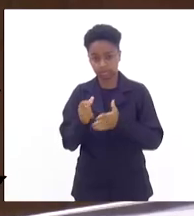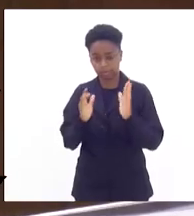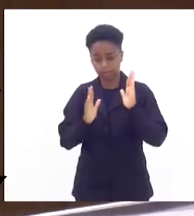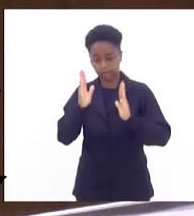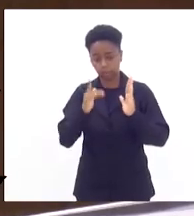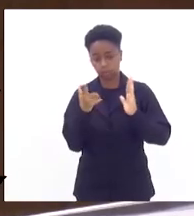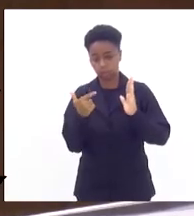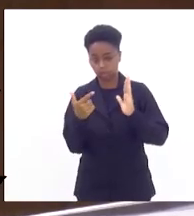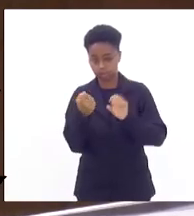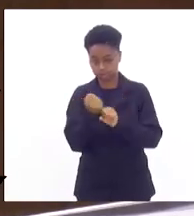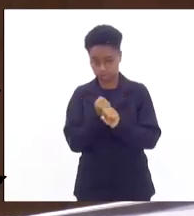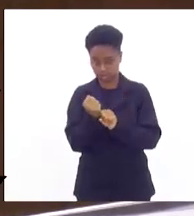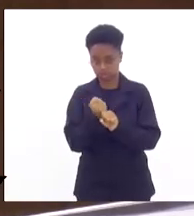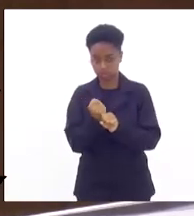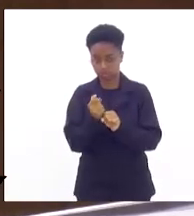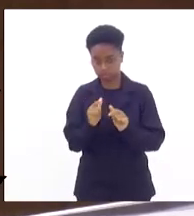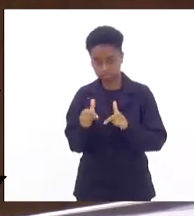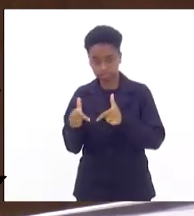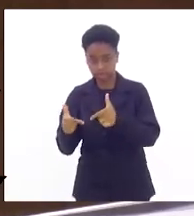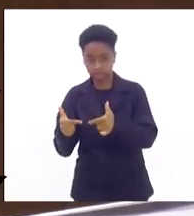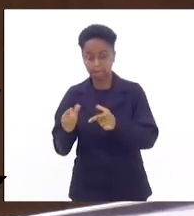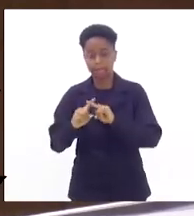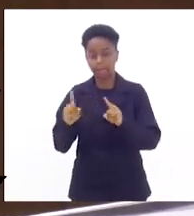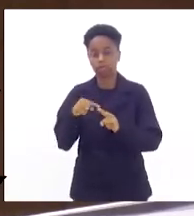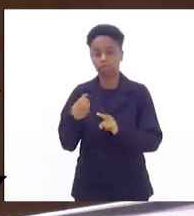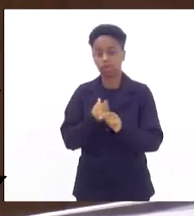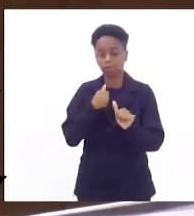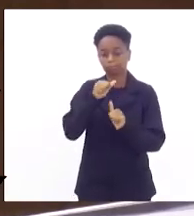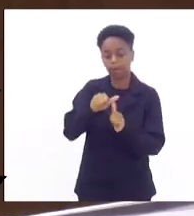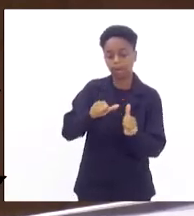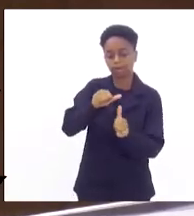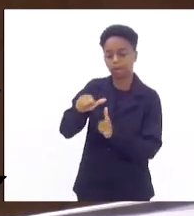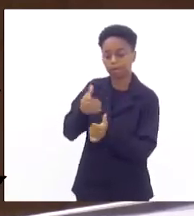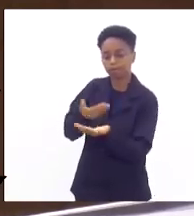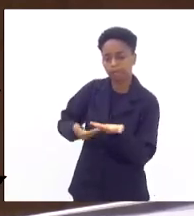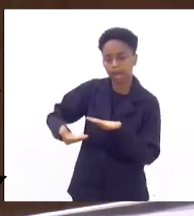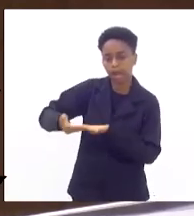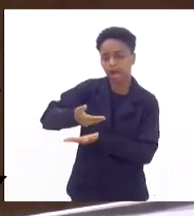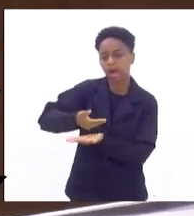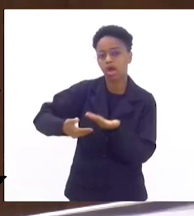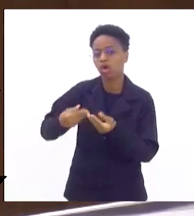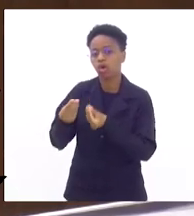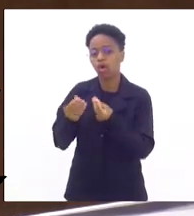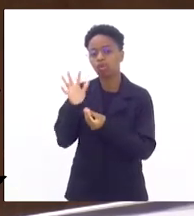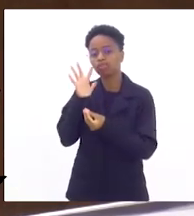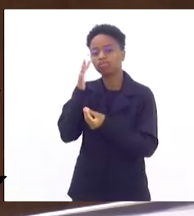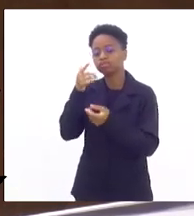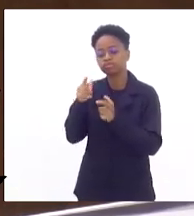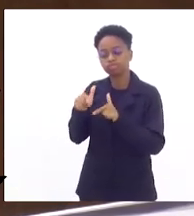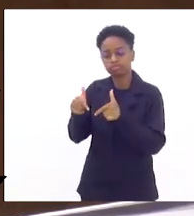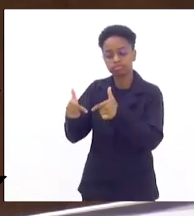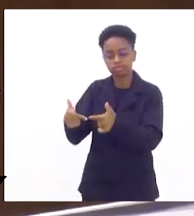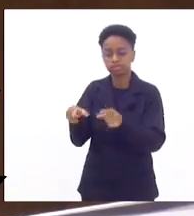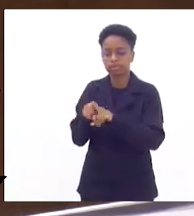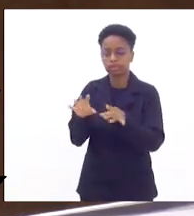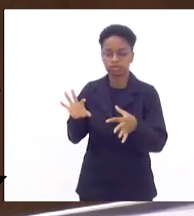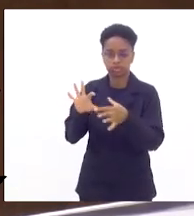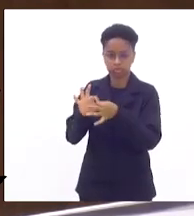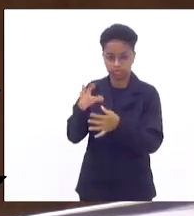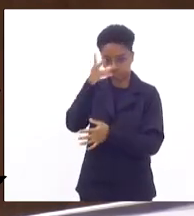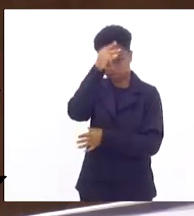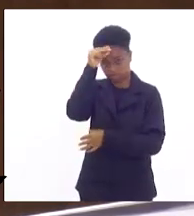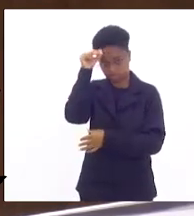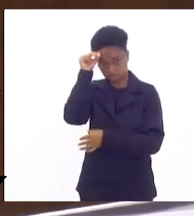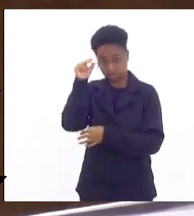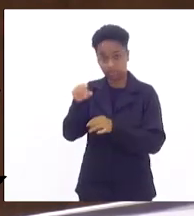investimento. E a gente queria, trocando com o município, alinhando as ações e os investimentos também por parte do município, ter esse plano